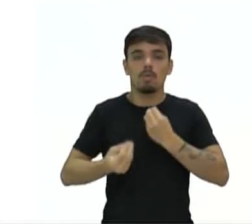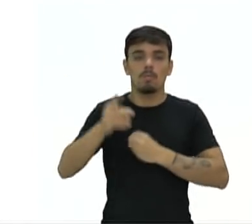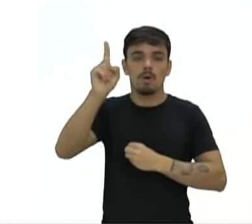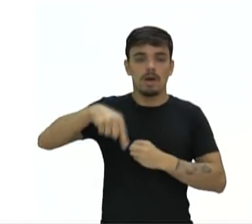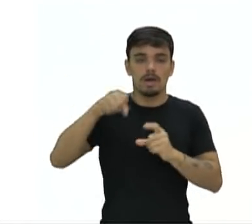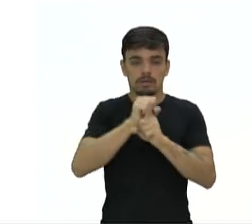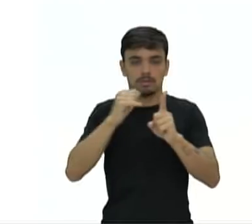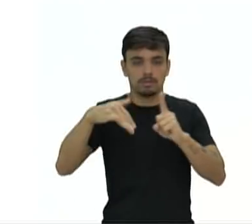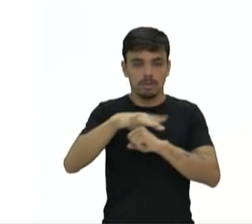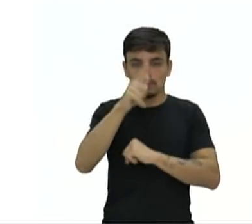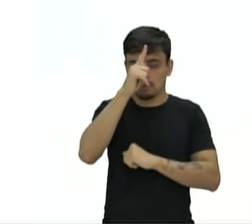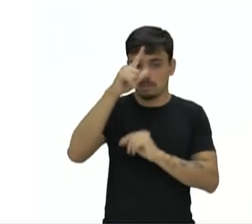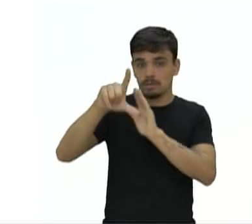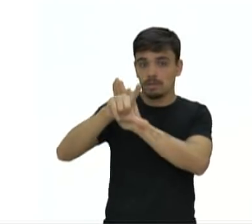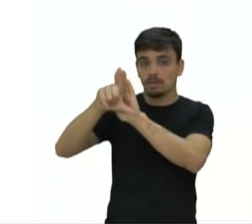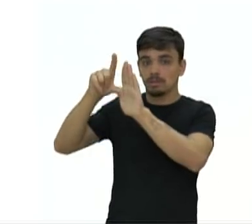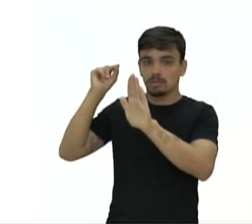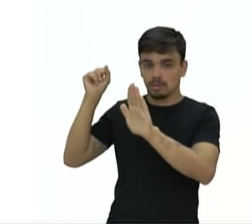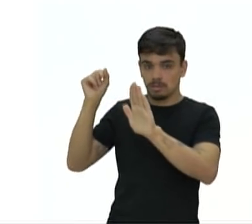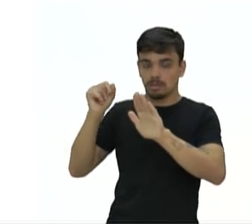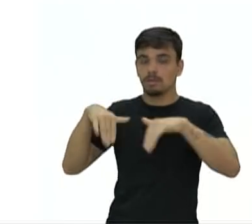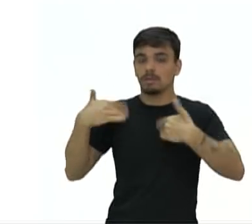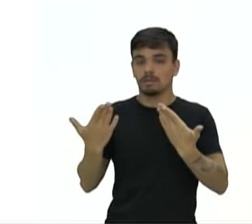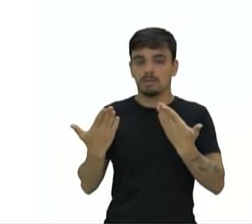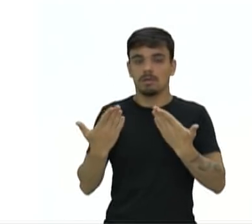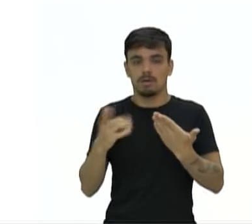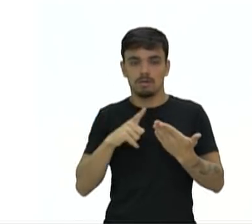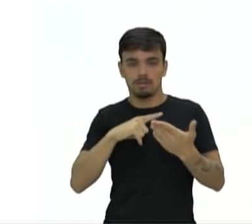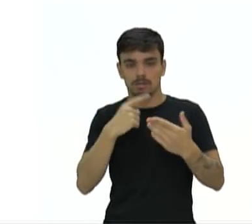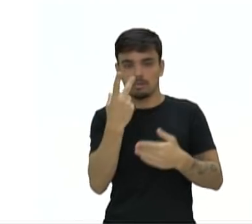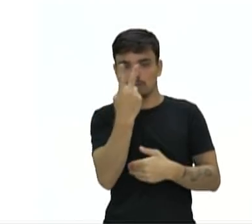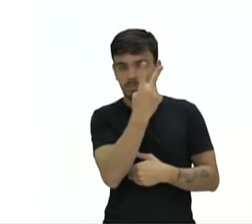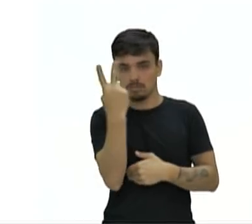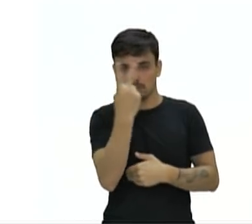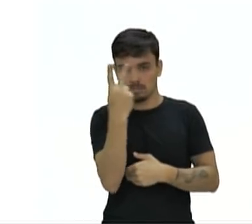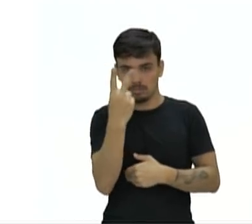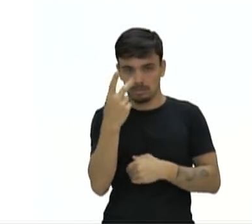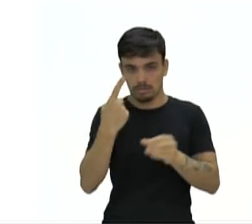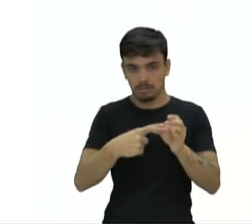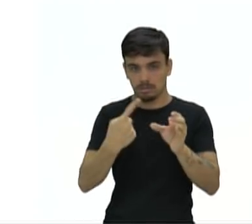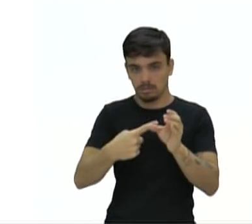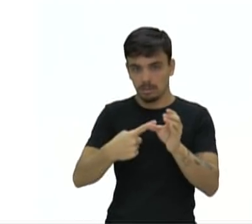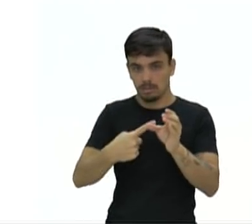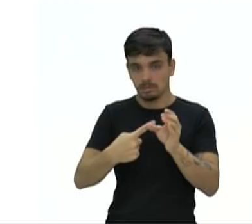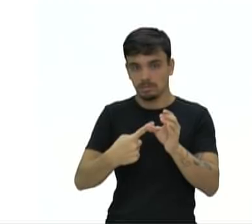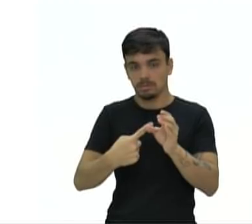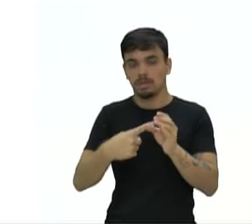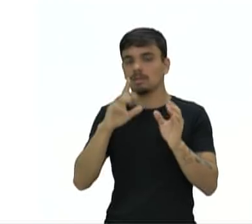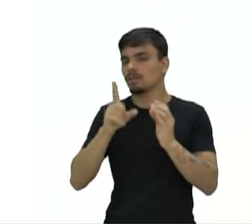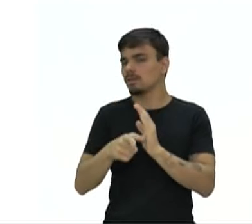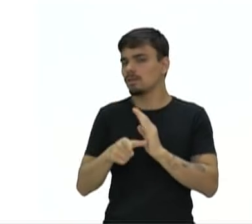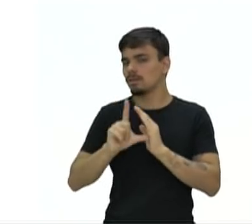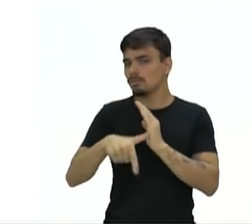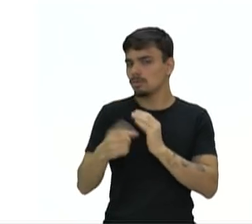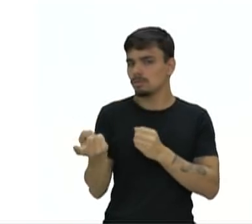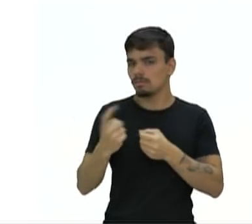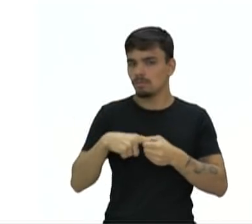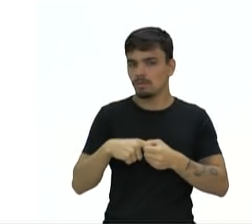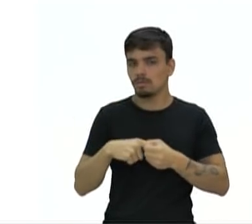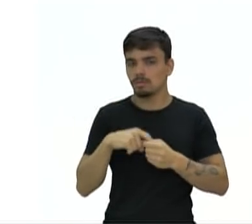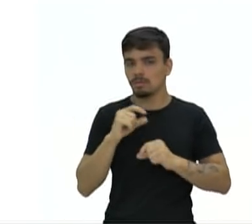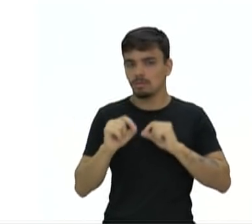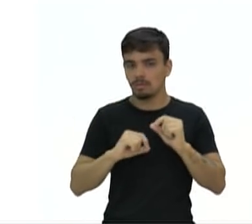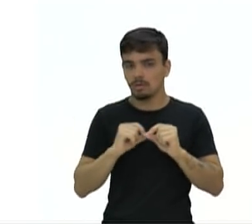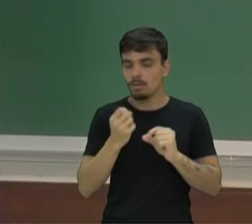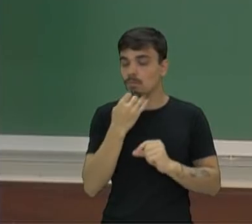sociedade na Grécia Antiga. Somente demos 2 destaques, para a cidade de Atenas e Esparta. Daqui a pouquinho nós voltamos.